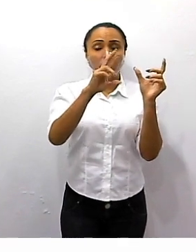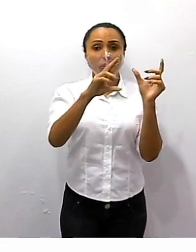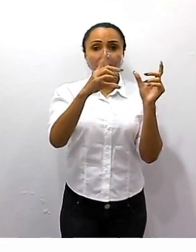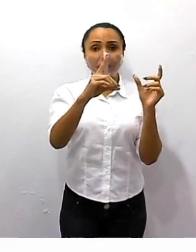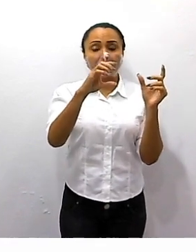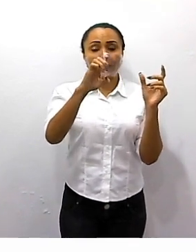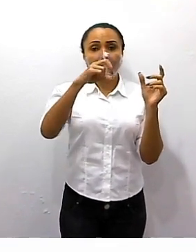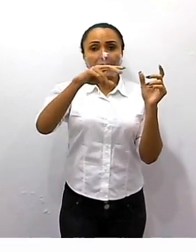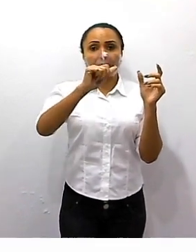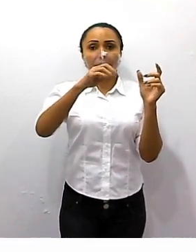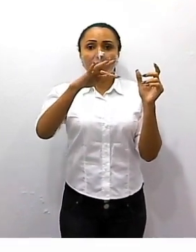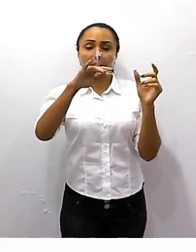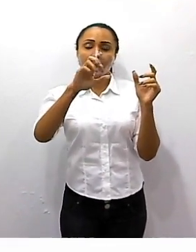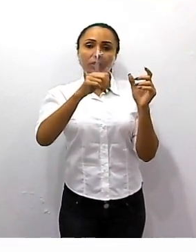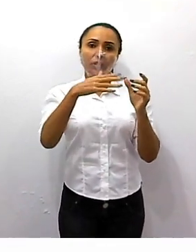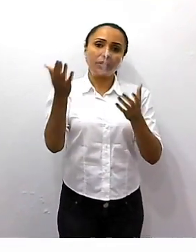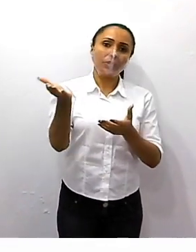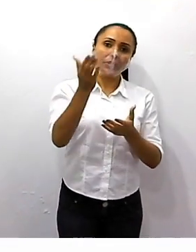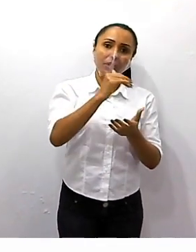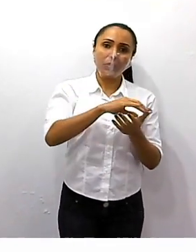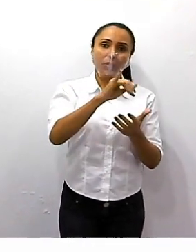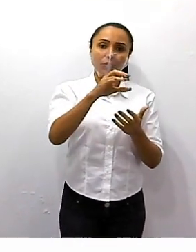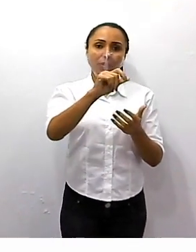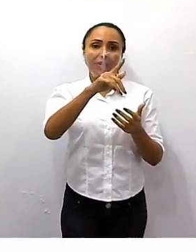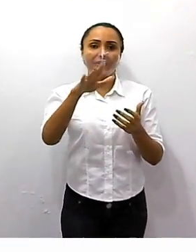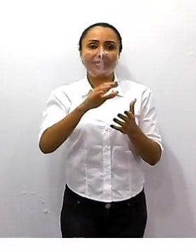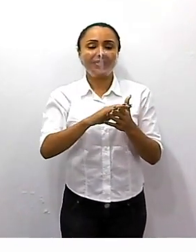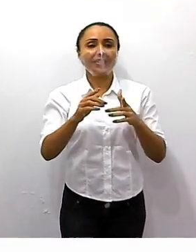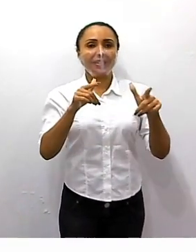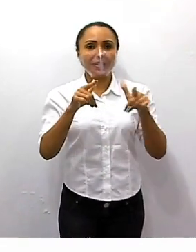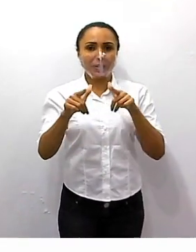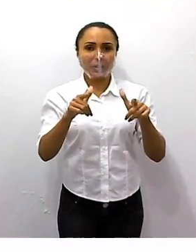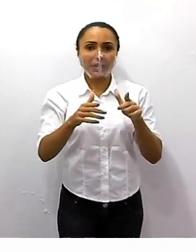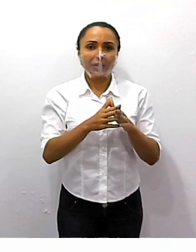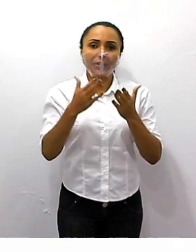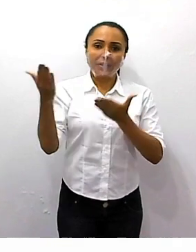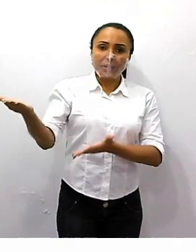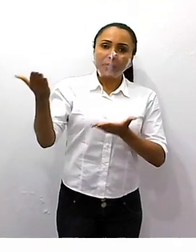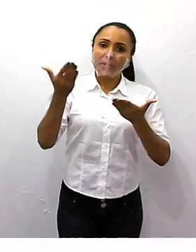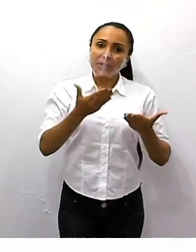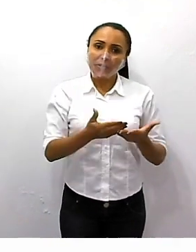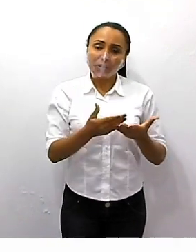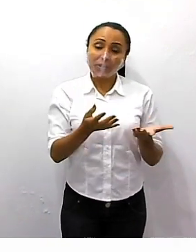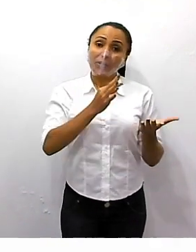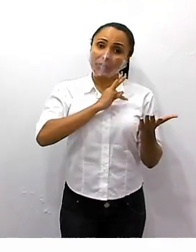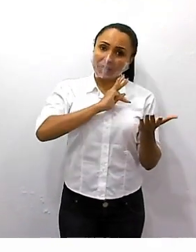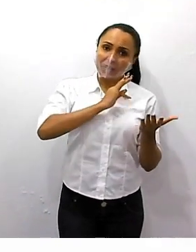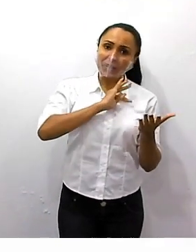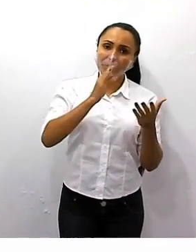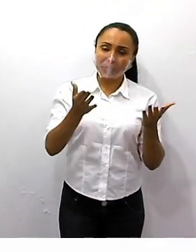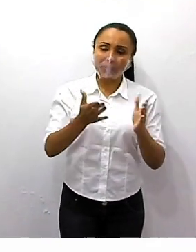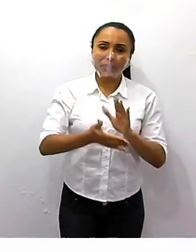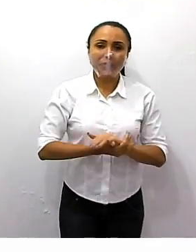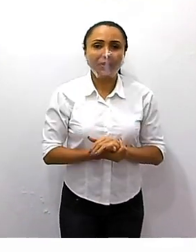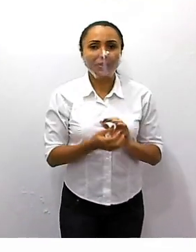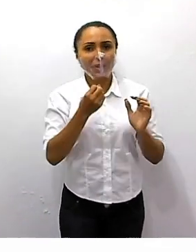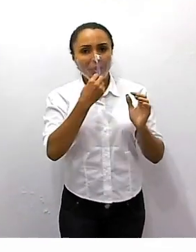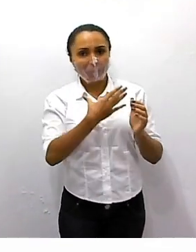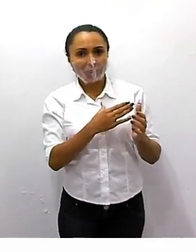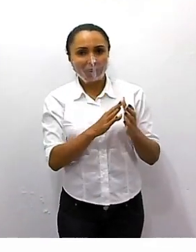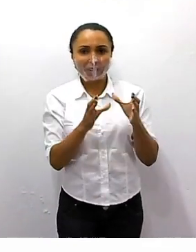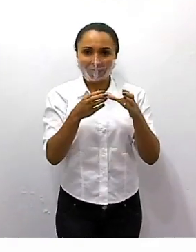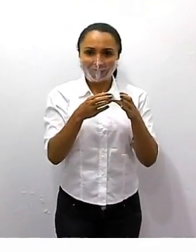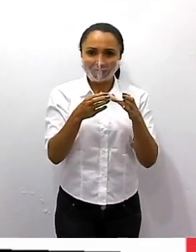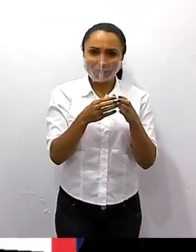coordenativas. Ok? Vamos embora. Obrigado, João. Você aí trabalhando também, seja muito bem-vindo à nossa equipe. Que coisa boa, só gente fera na